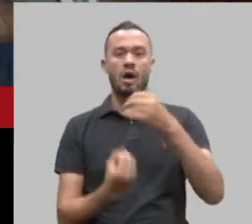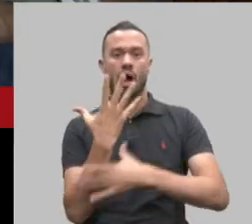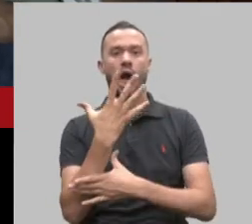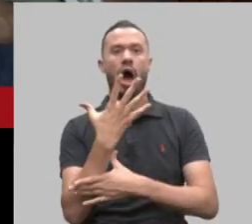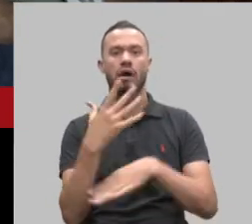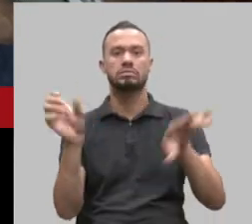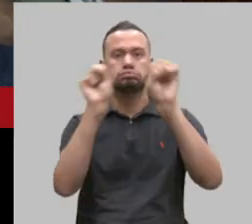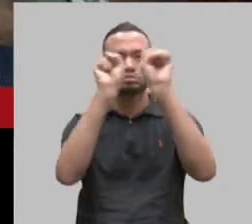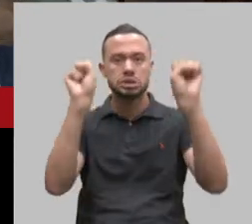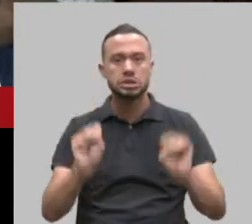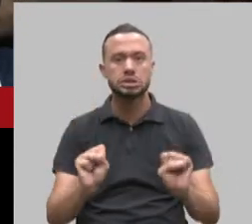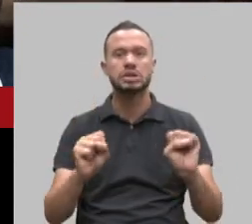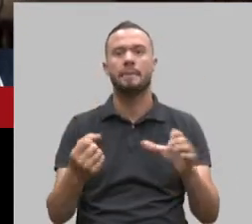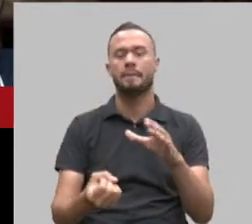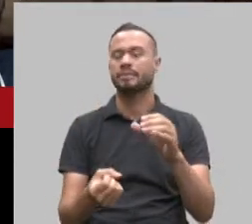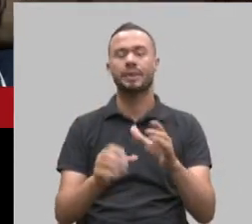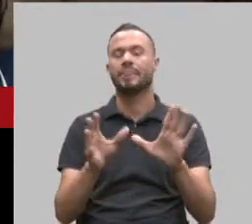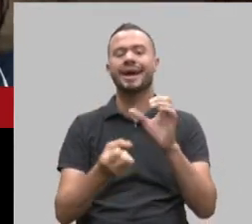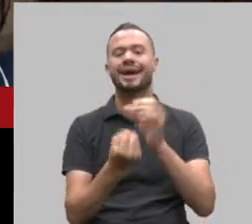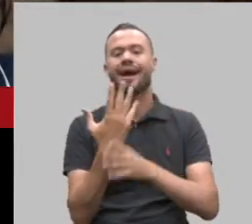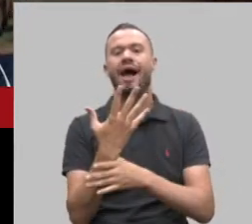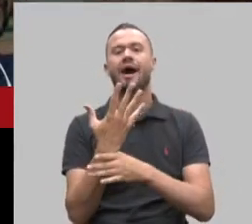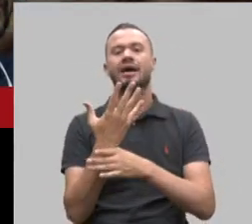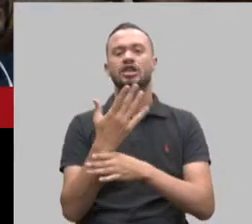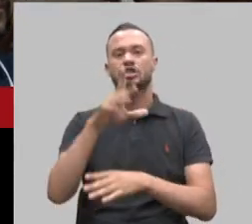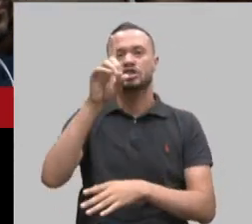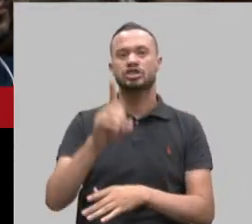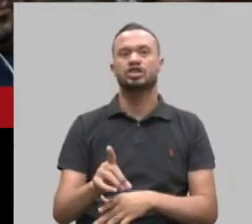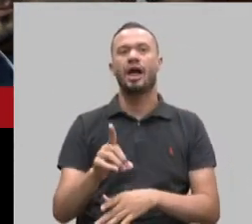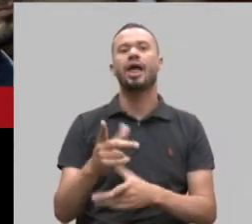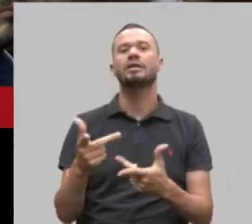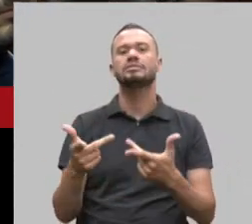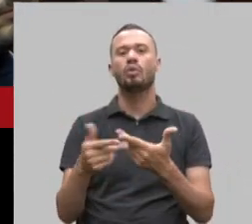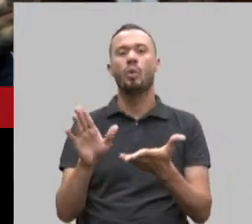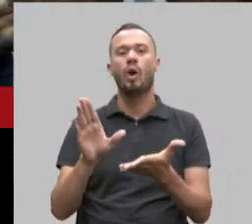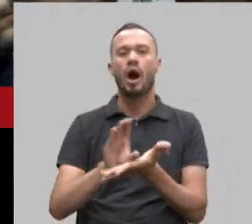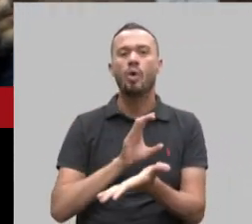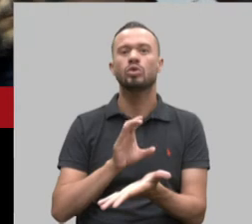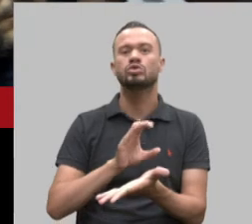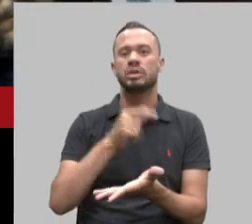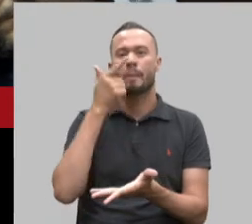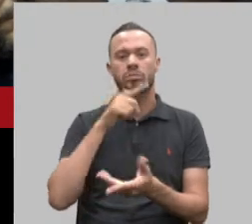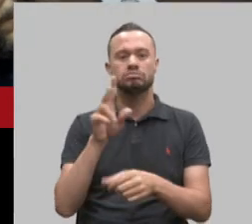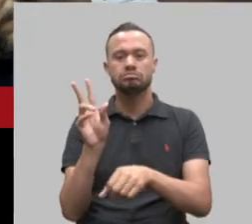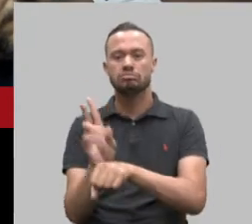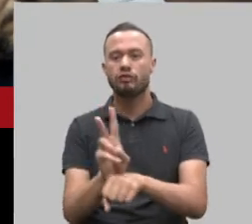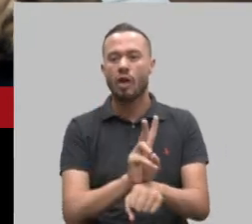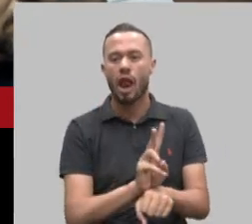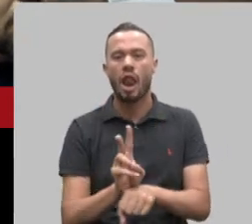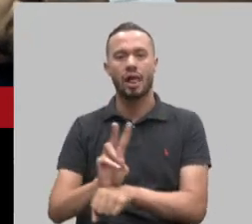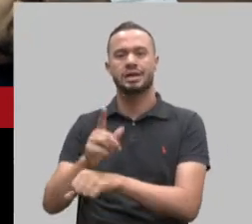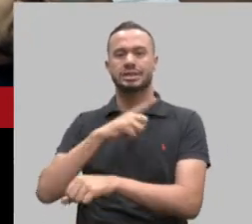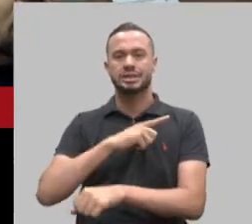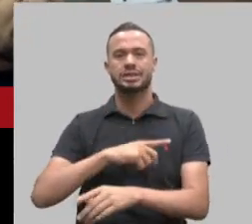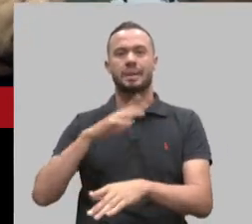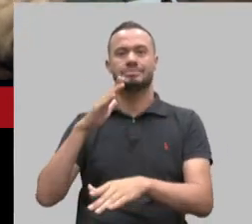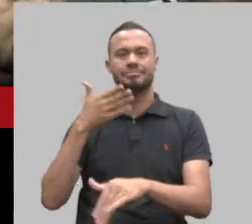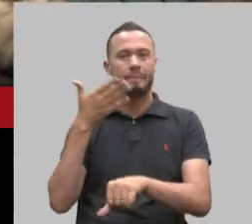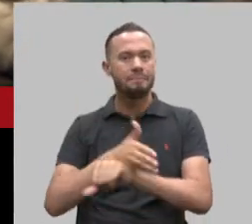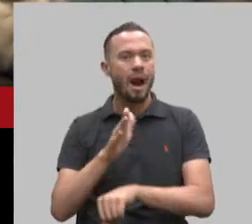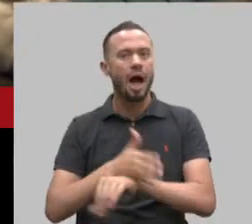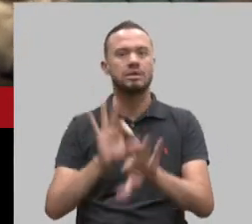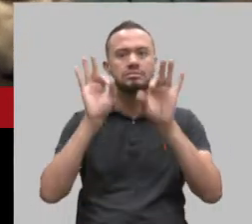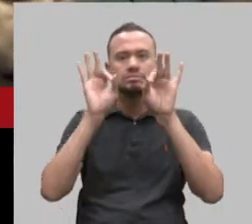esses direitos de recurso já garantido sejam fiscalizados colocando em prática de forma eficaz e